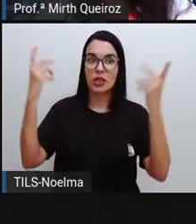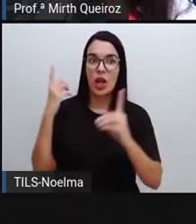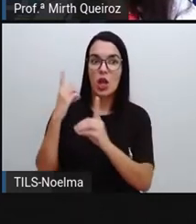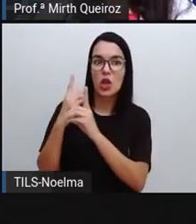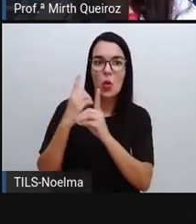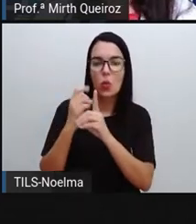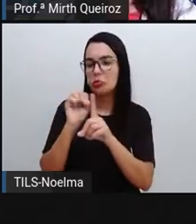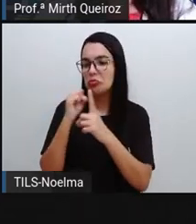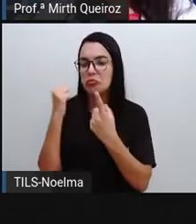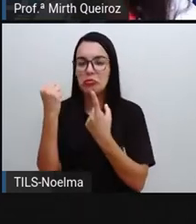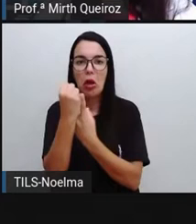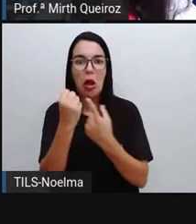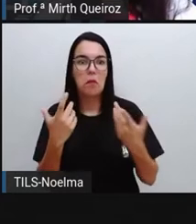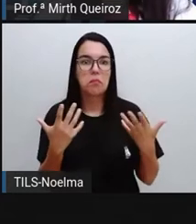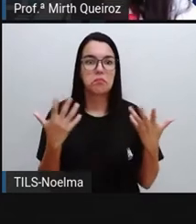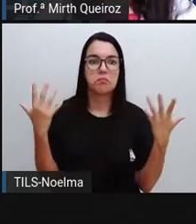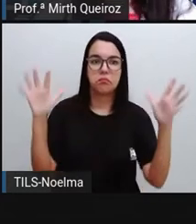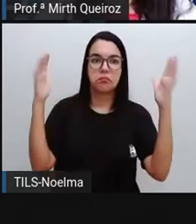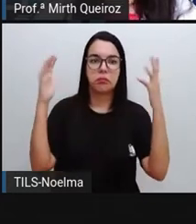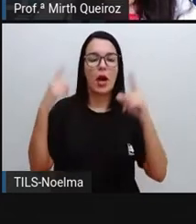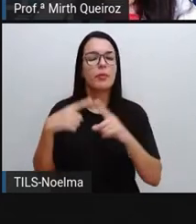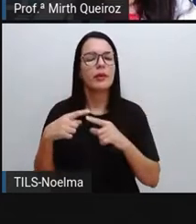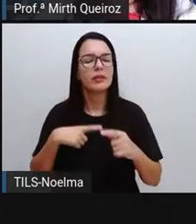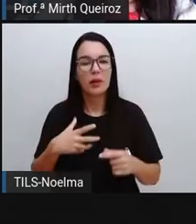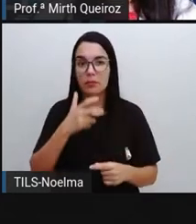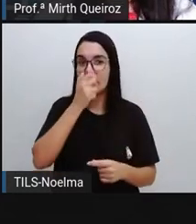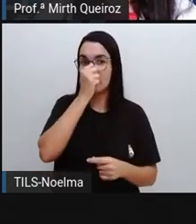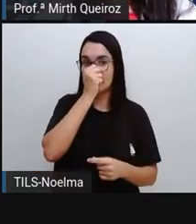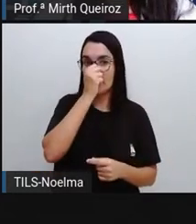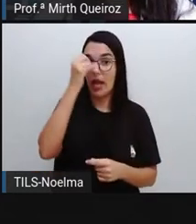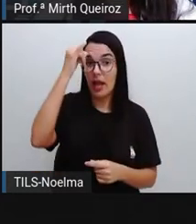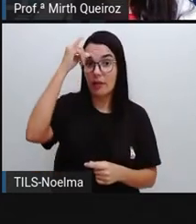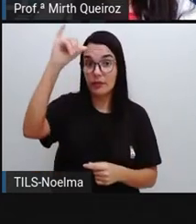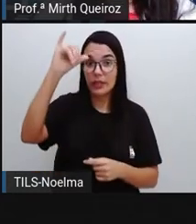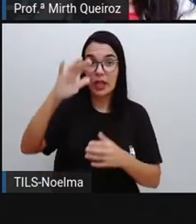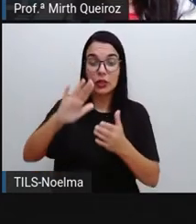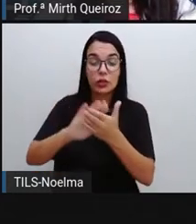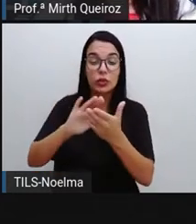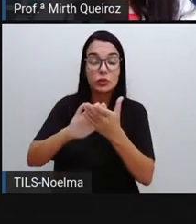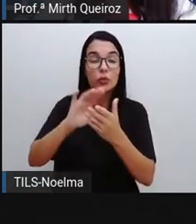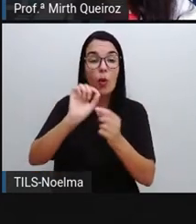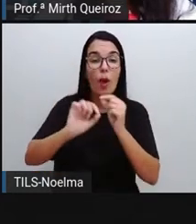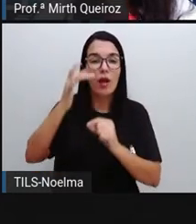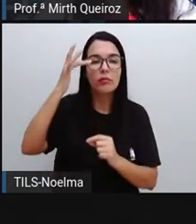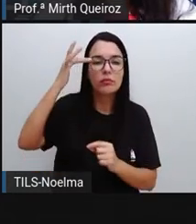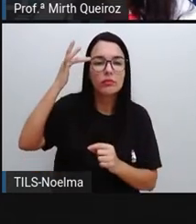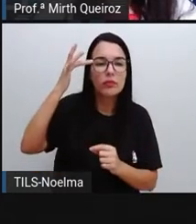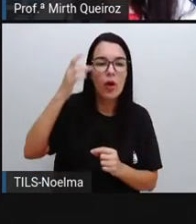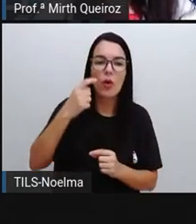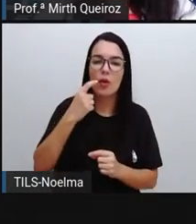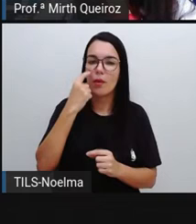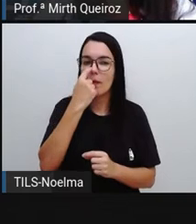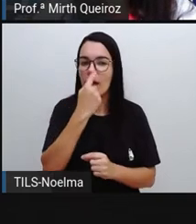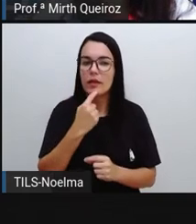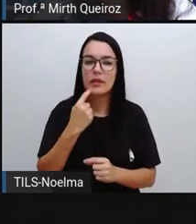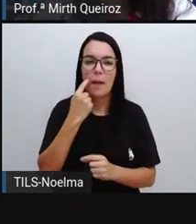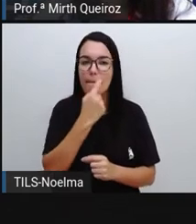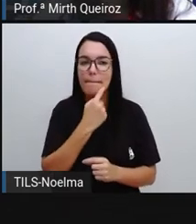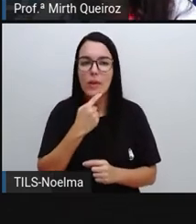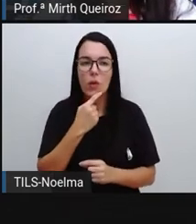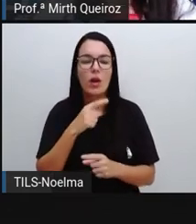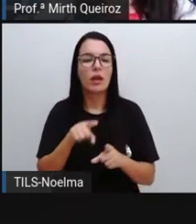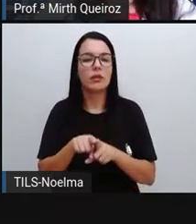encontros sociais, né? Uma vez que vai gerar aí aglomeração. Evitar tocar os olhos, nariz e boca, porque vocês podem pegar ali